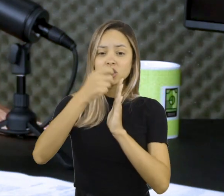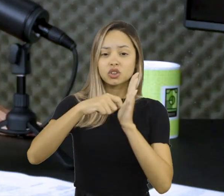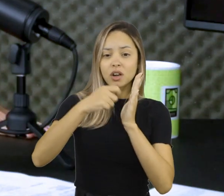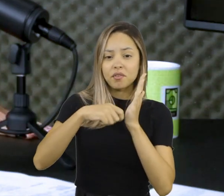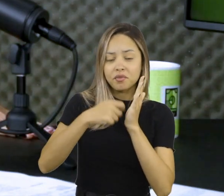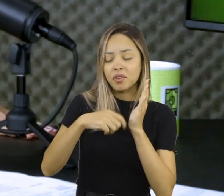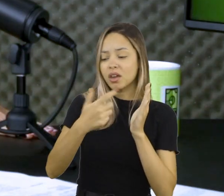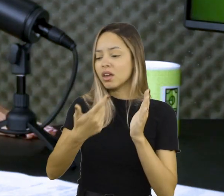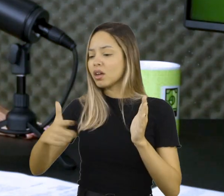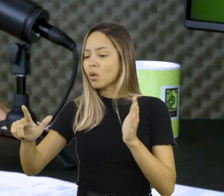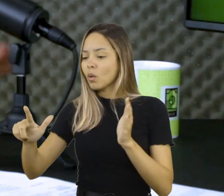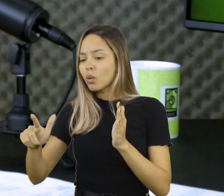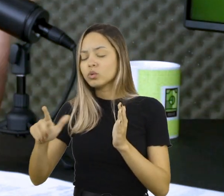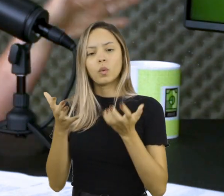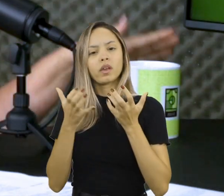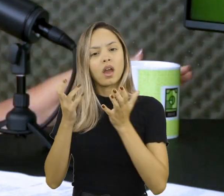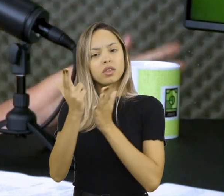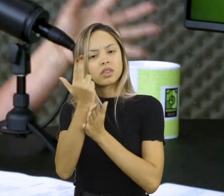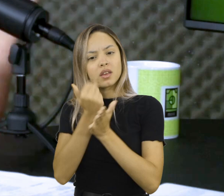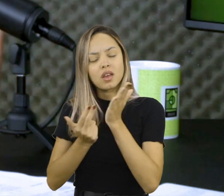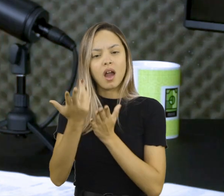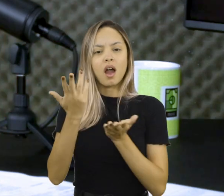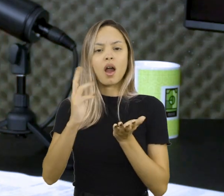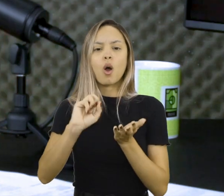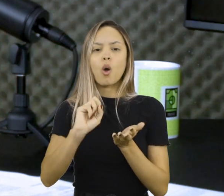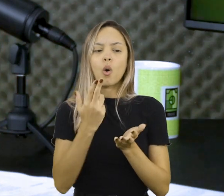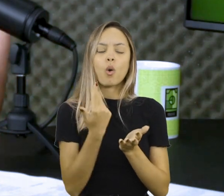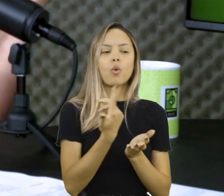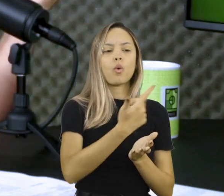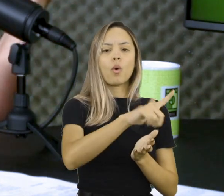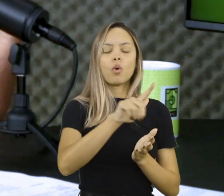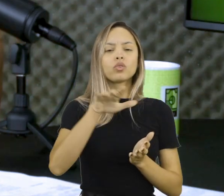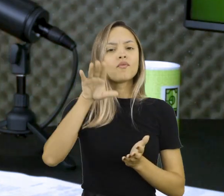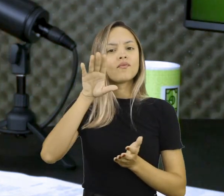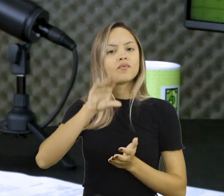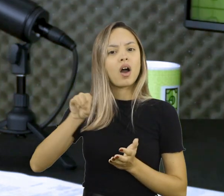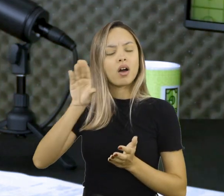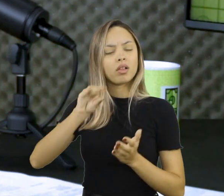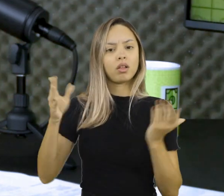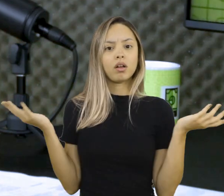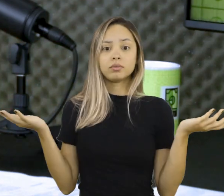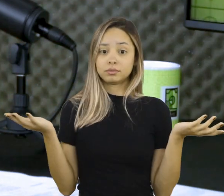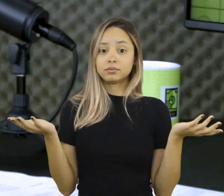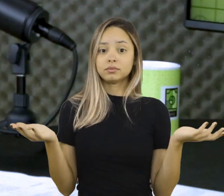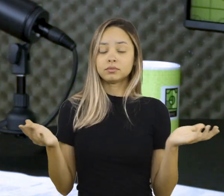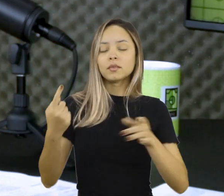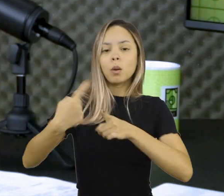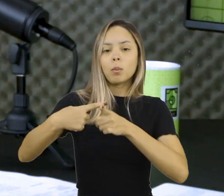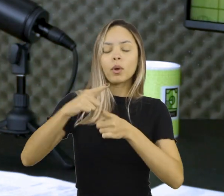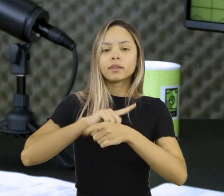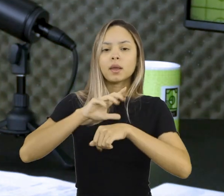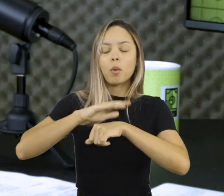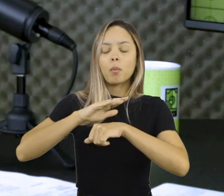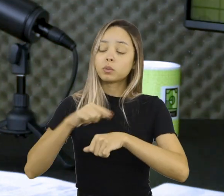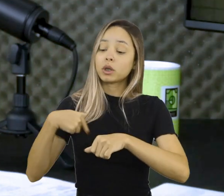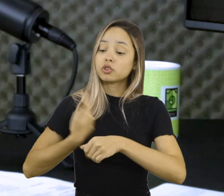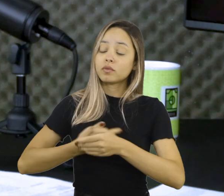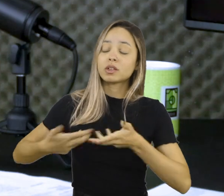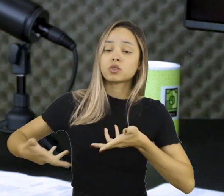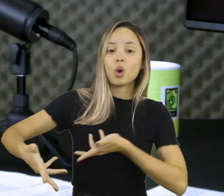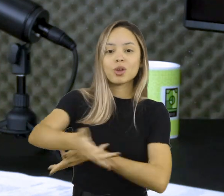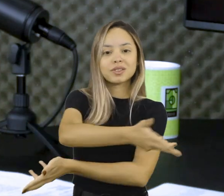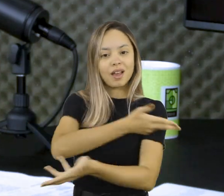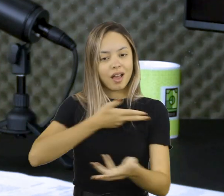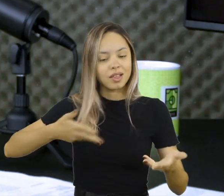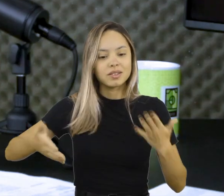quem não quiser desenha quem não quiser fala Vai ter o momento que a gente vai socializar então é é pensar